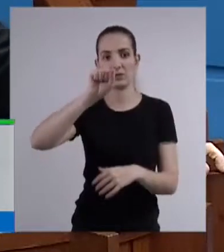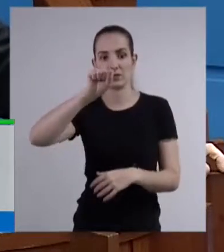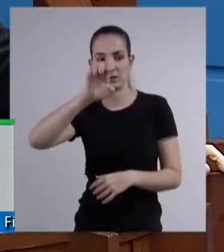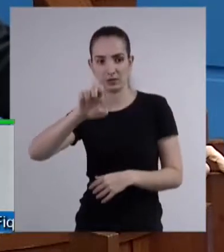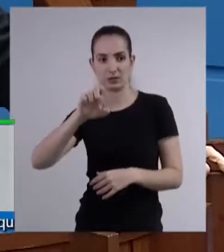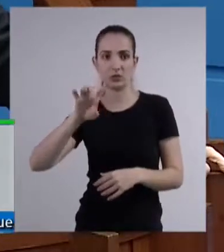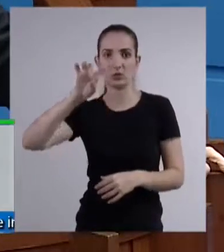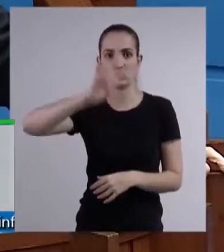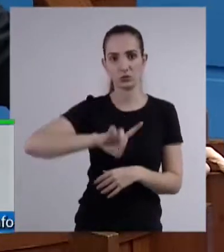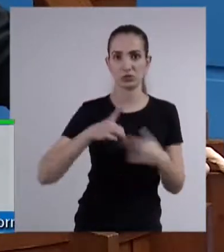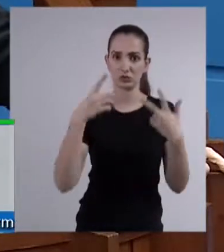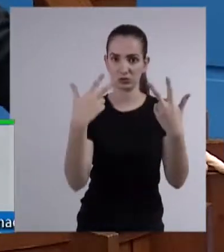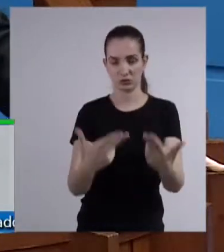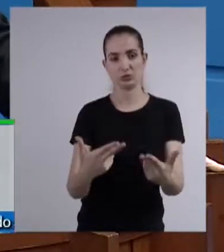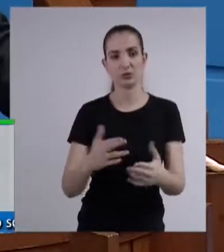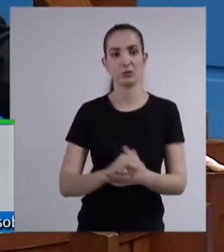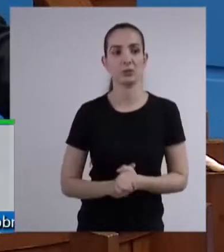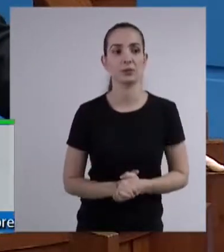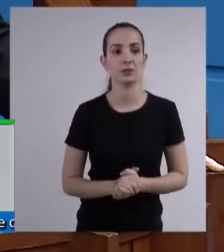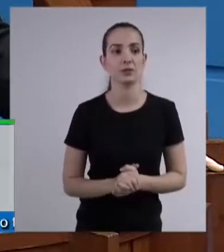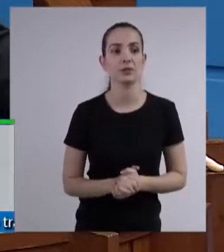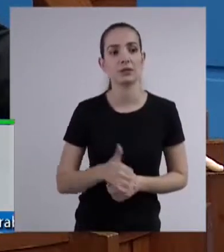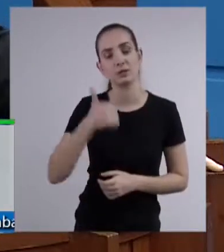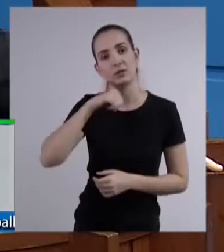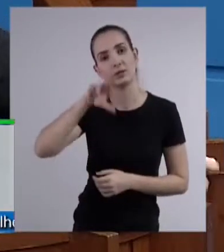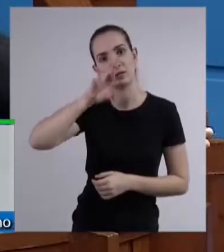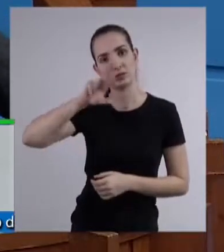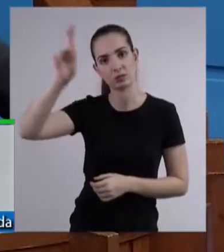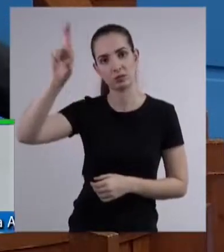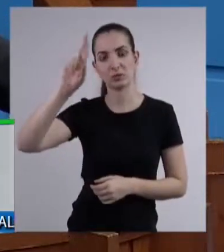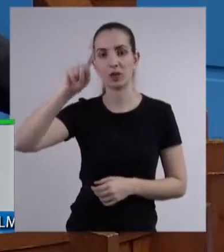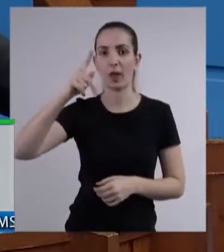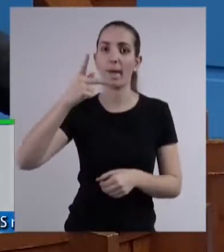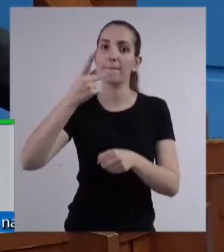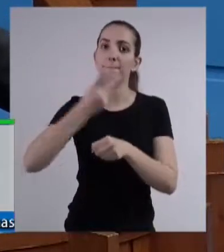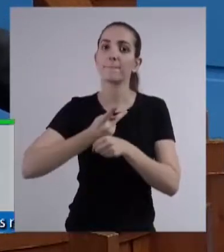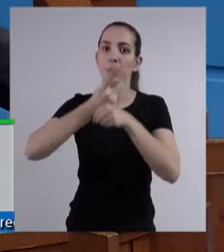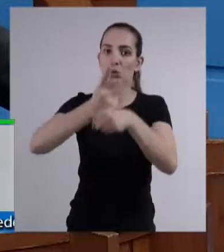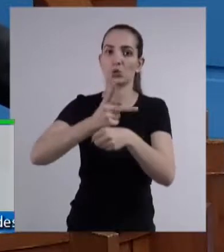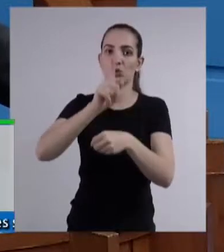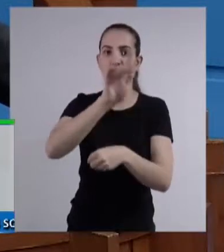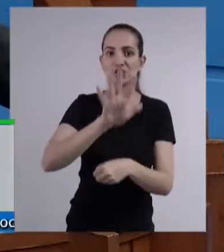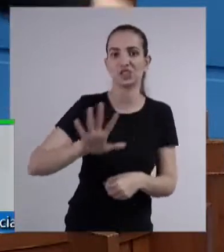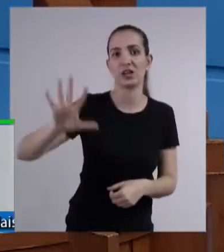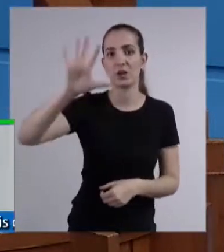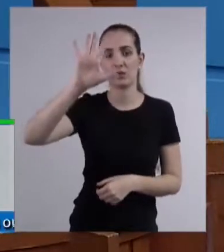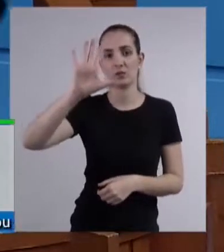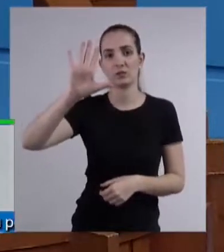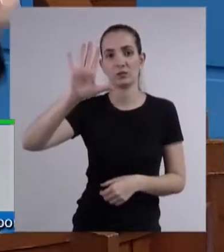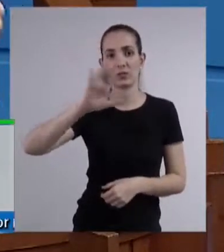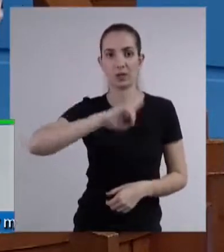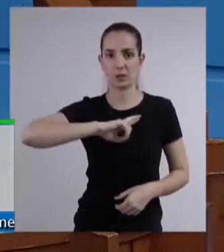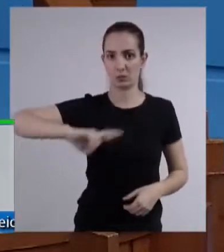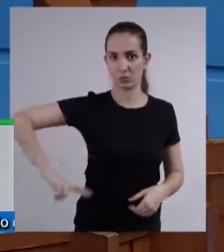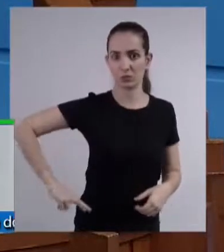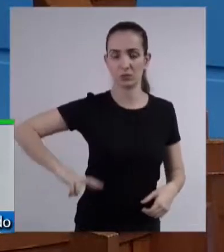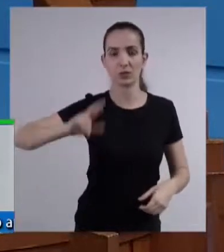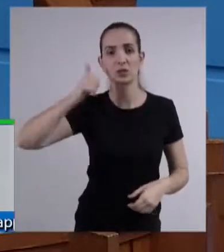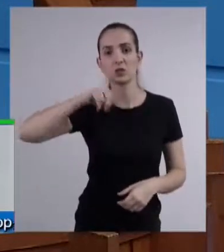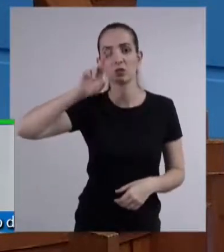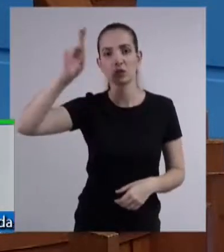mesmo dia, aquela senhora que é Procuradora-Geral da República, Raquel Dodge, no mesmo